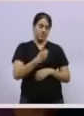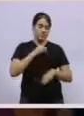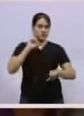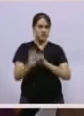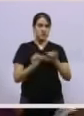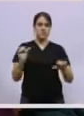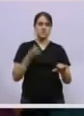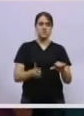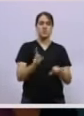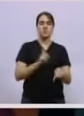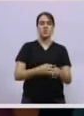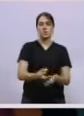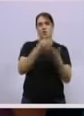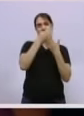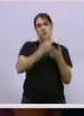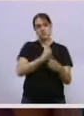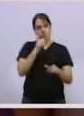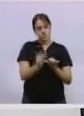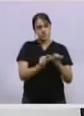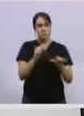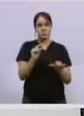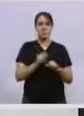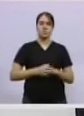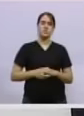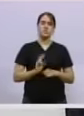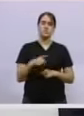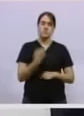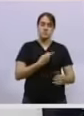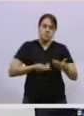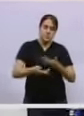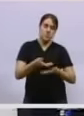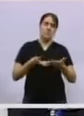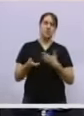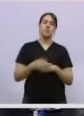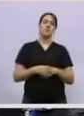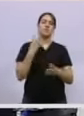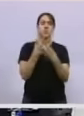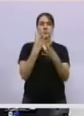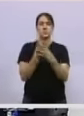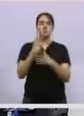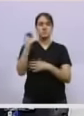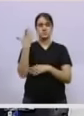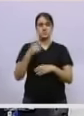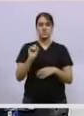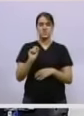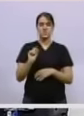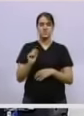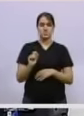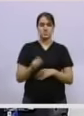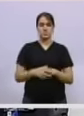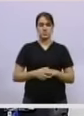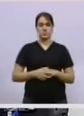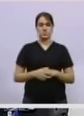comunhão comungada, cada mesa repartida, cada confissão realizada, é o que se segue